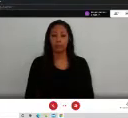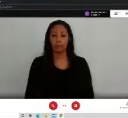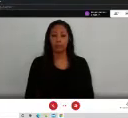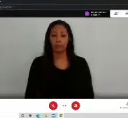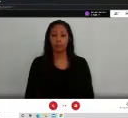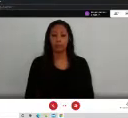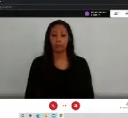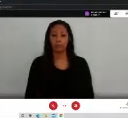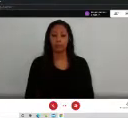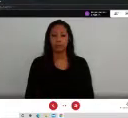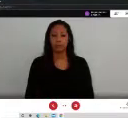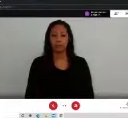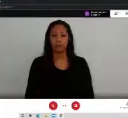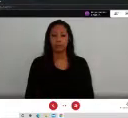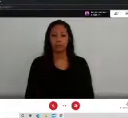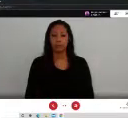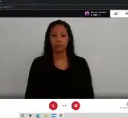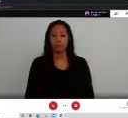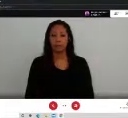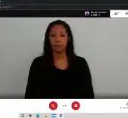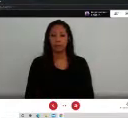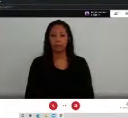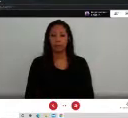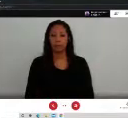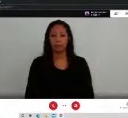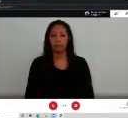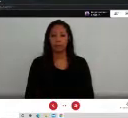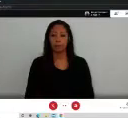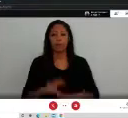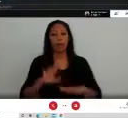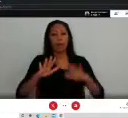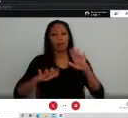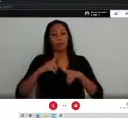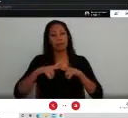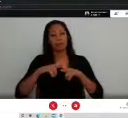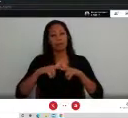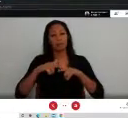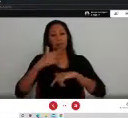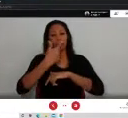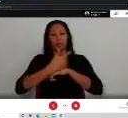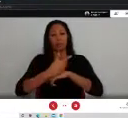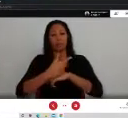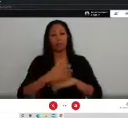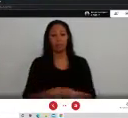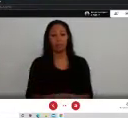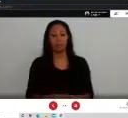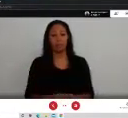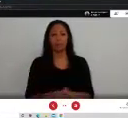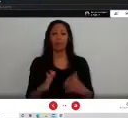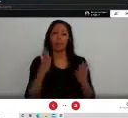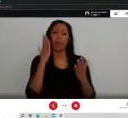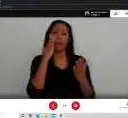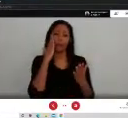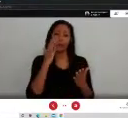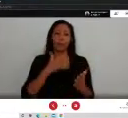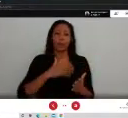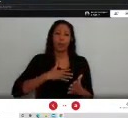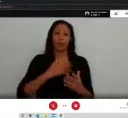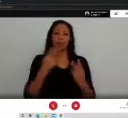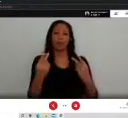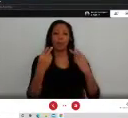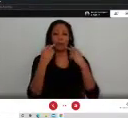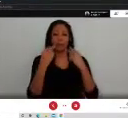Eu vou lendo o expediente enquanto vai para não atrasar. Câmera do notebook. Eu sei que vocês fazem a presença de me ver, mas é questão de me ver,